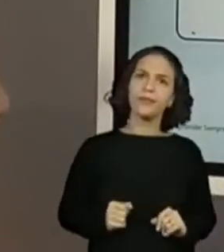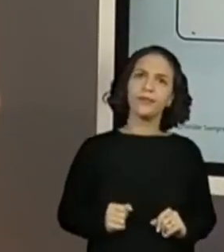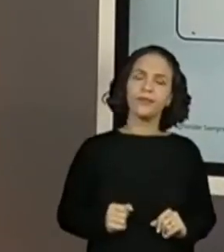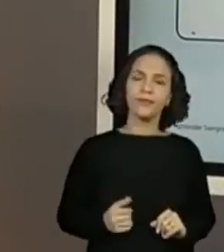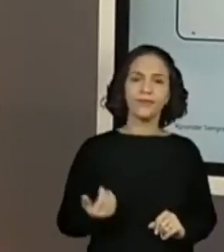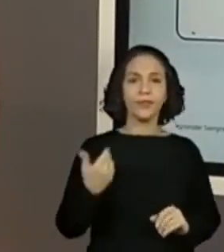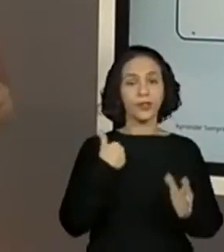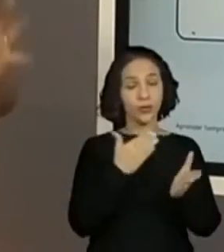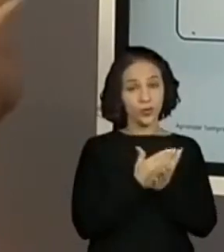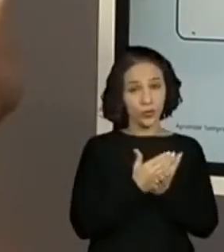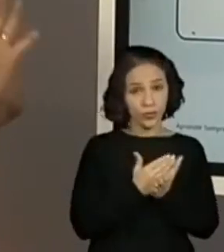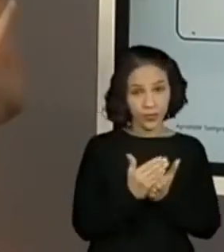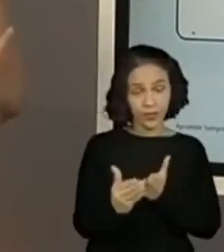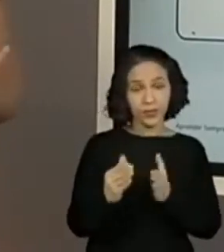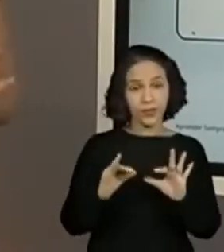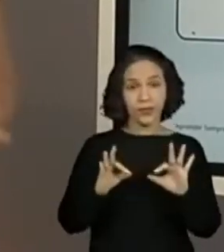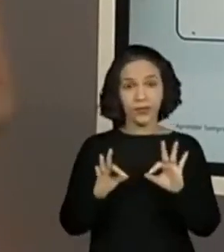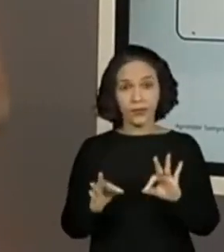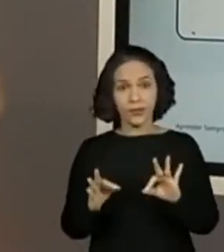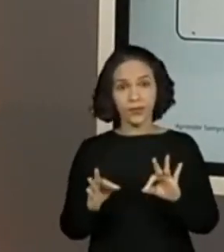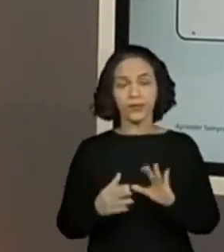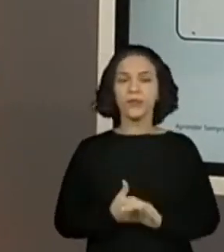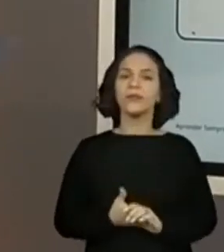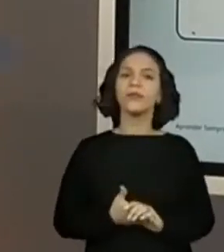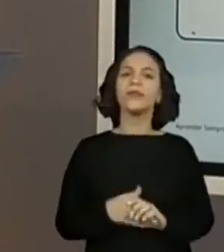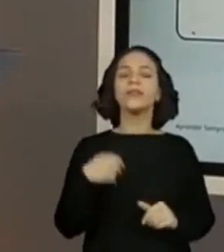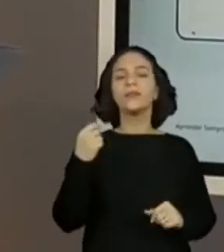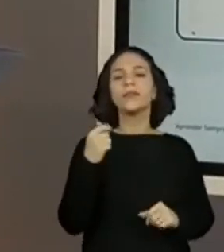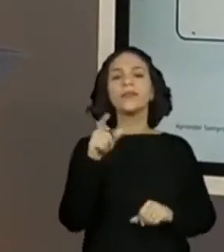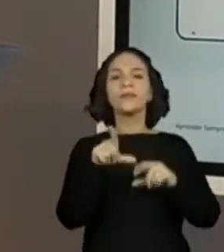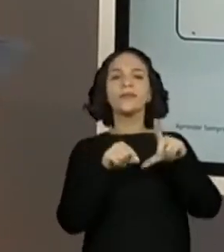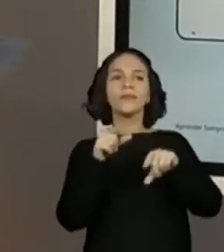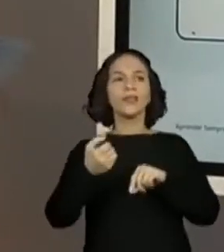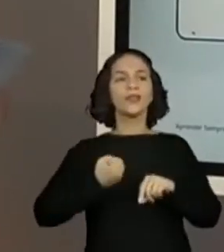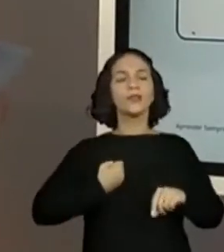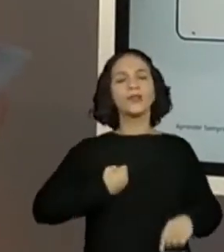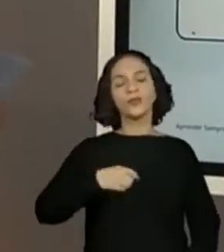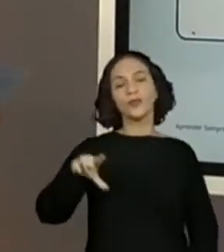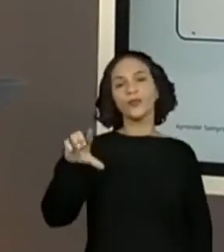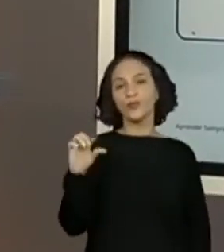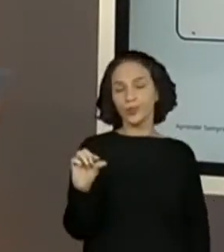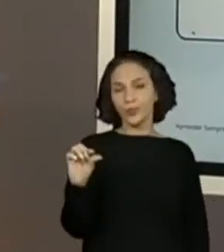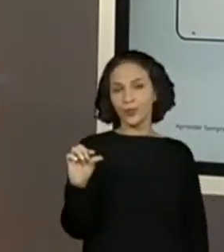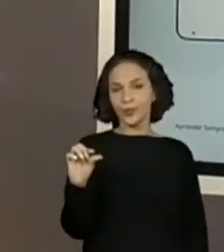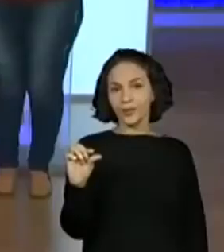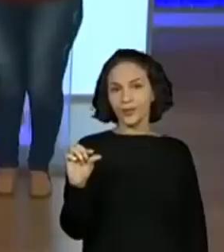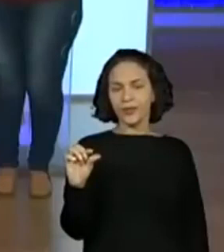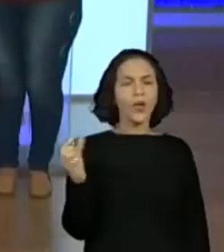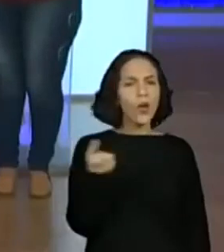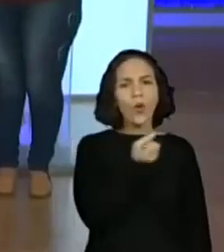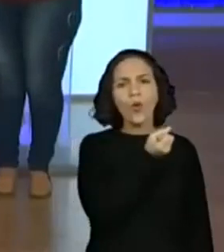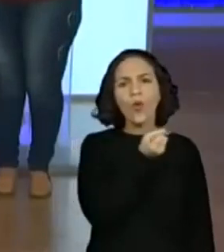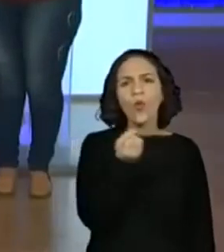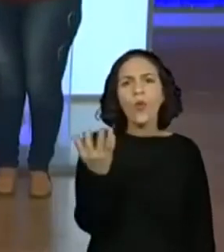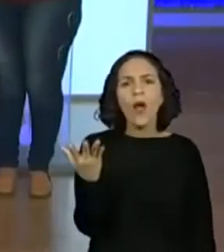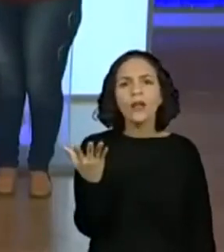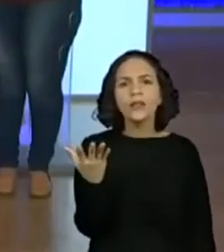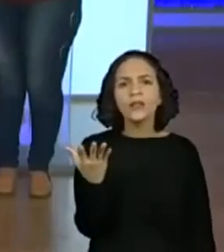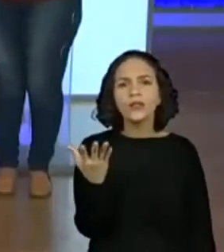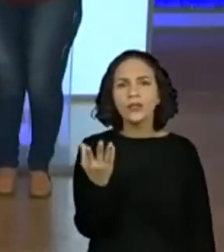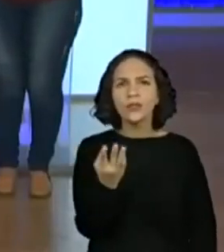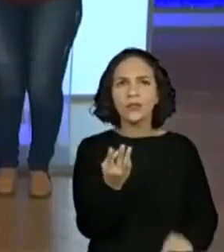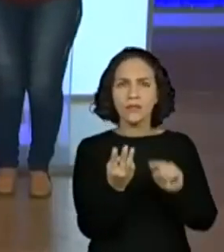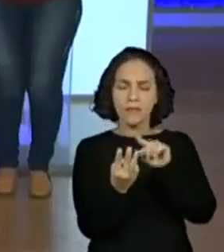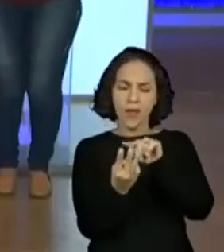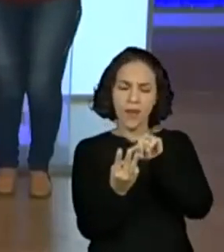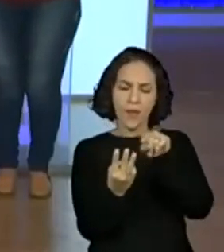gente começar, a gente vai ter que selecionar aí o menor número. A quantidade de algarismos, professora Vivi, me ajuda